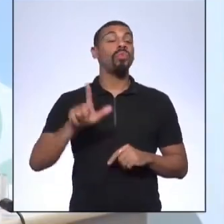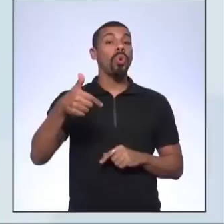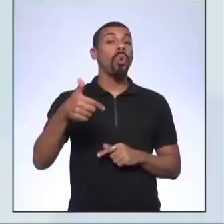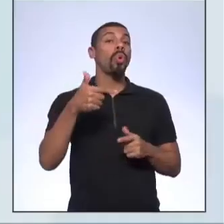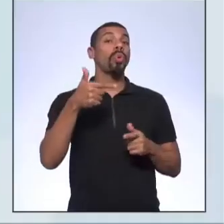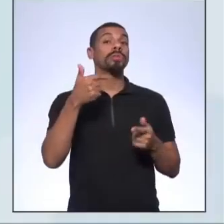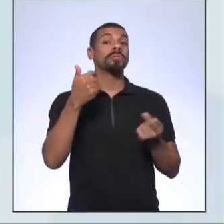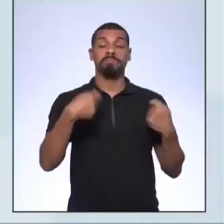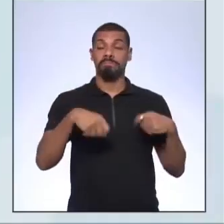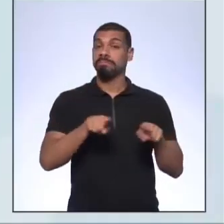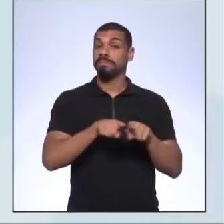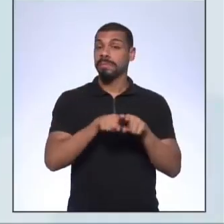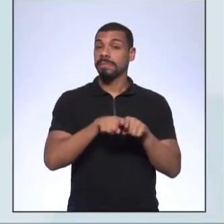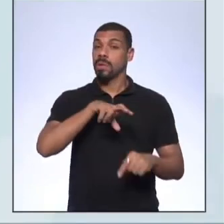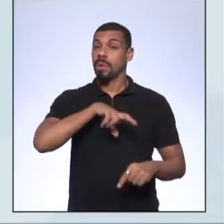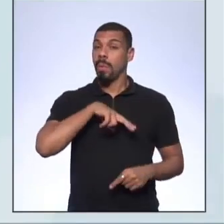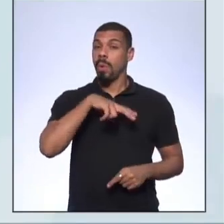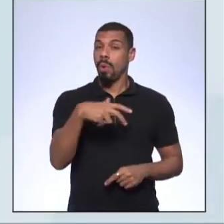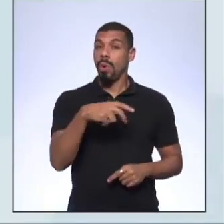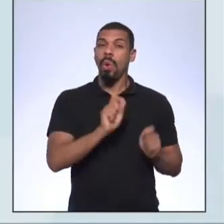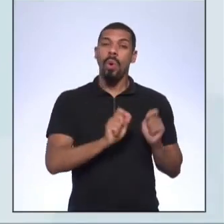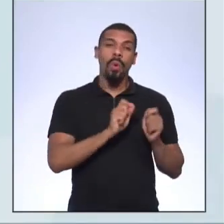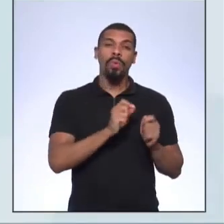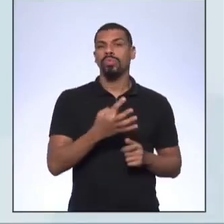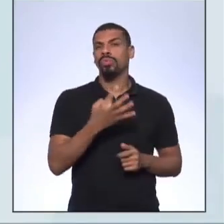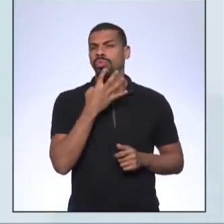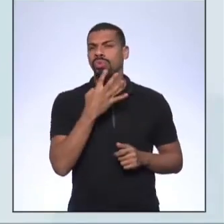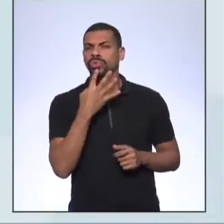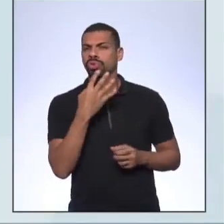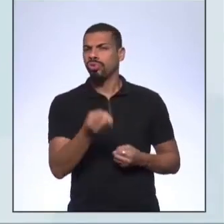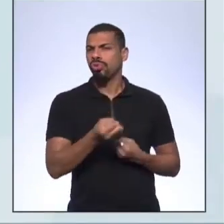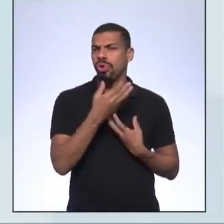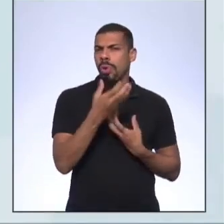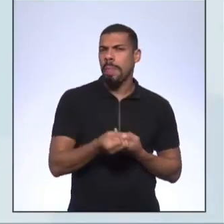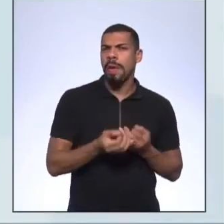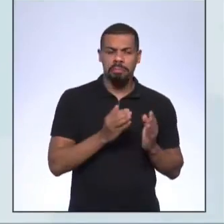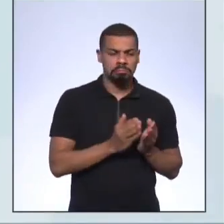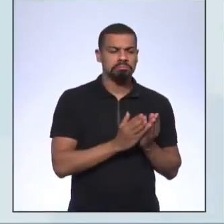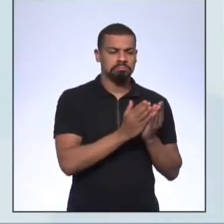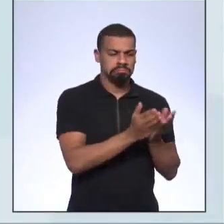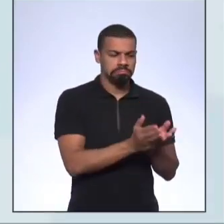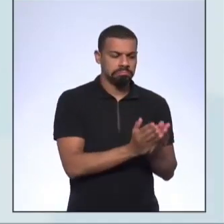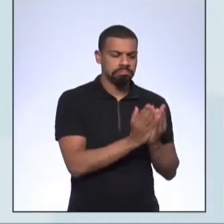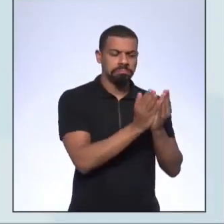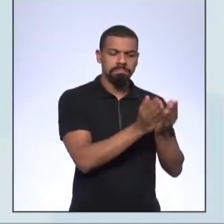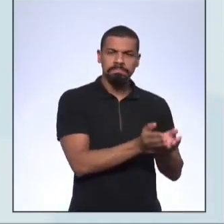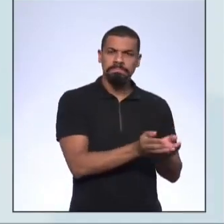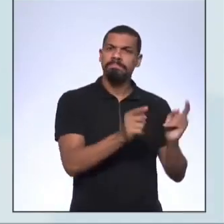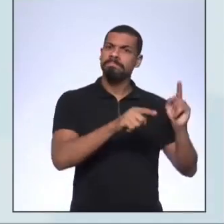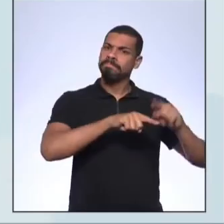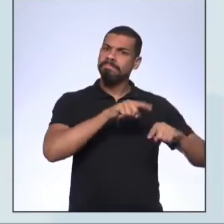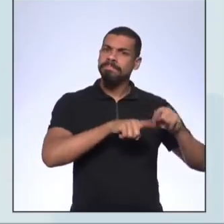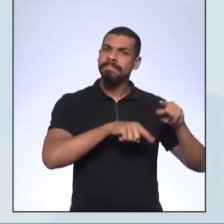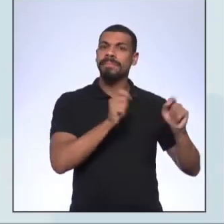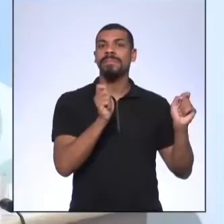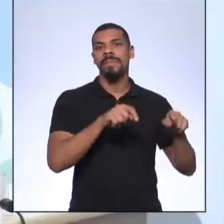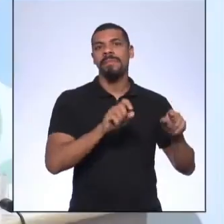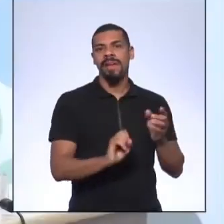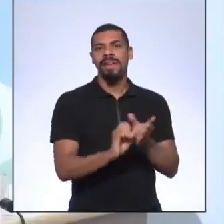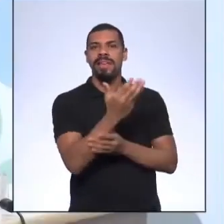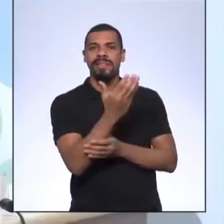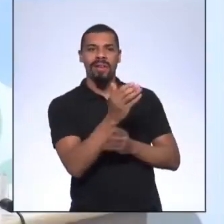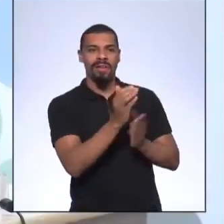lá do pioneirismo português, domínio de conhecimentos náuticos e aperfeiçoamento de instrumentos, além da invenção das caravelas. Então, olha